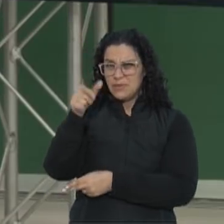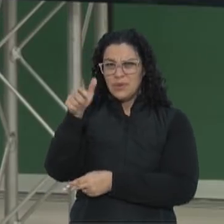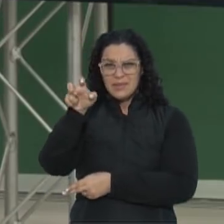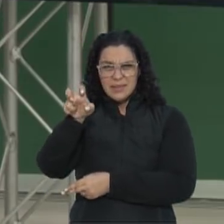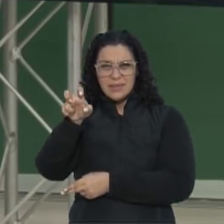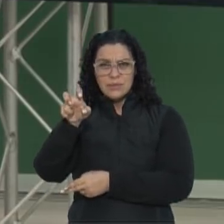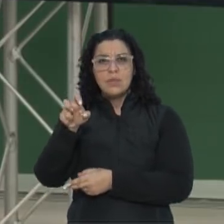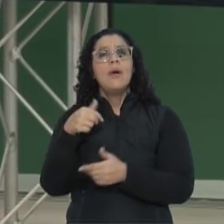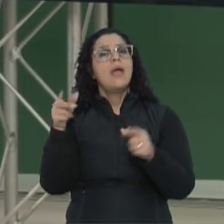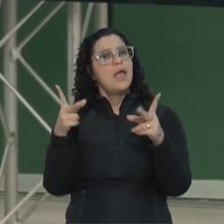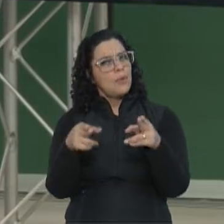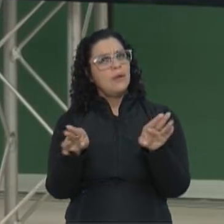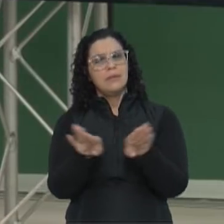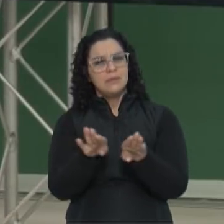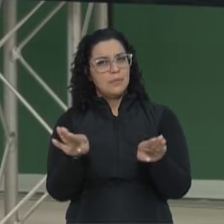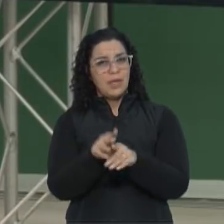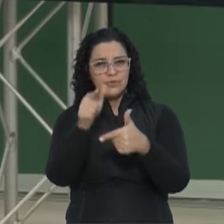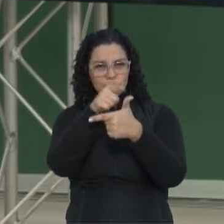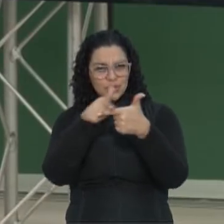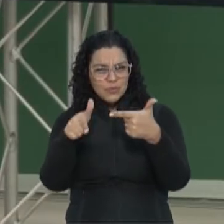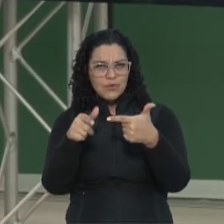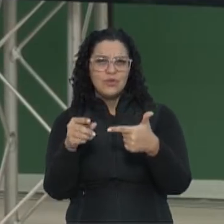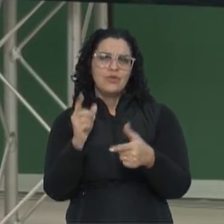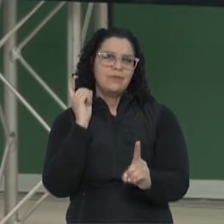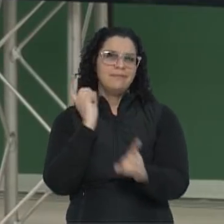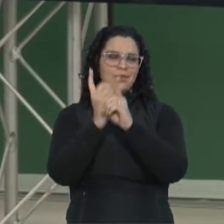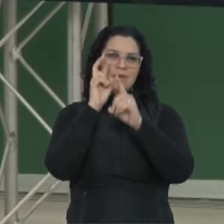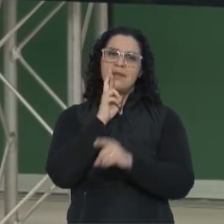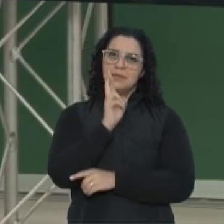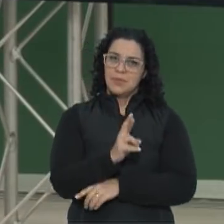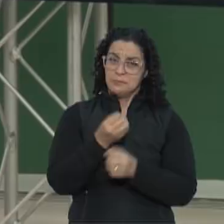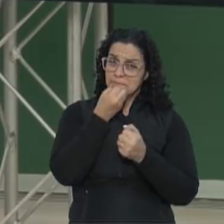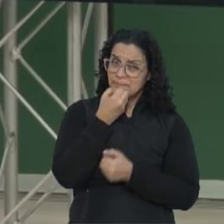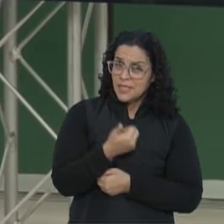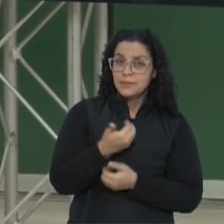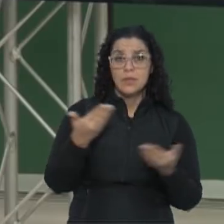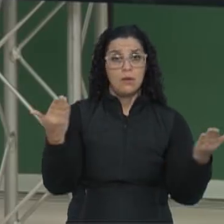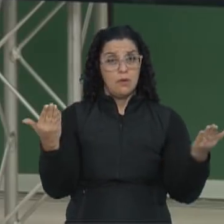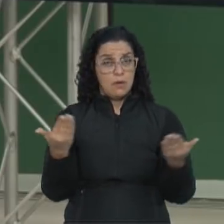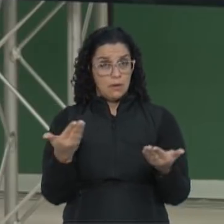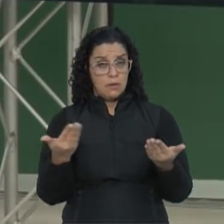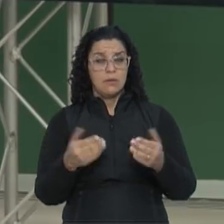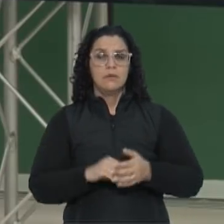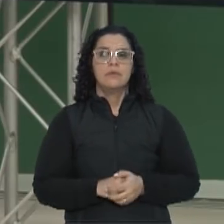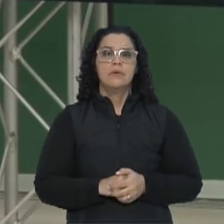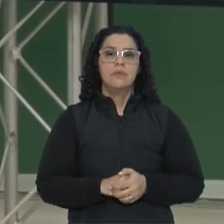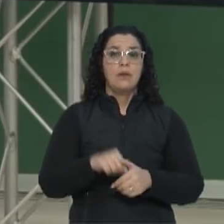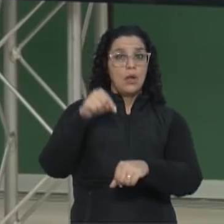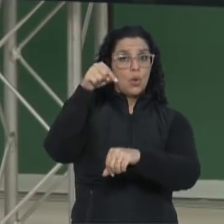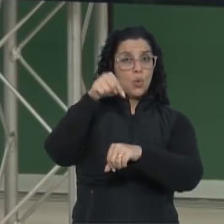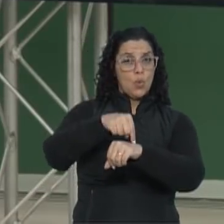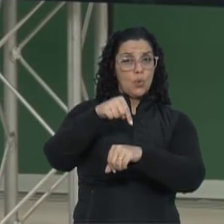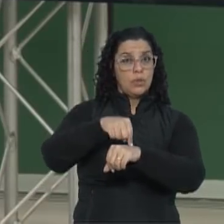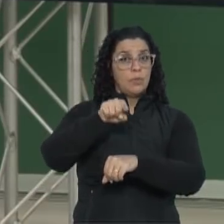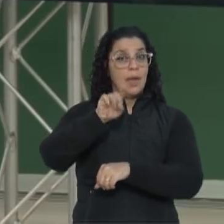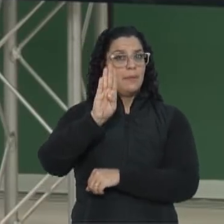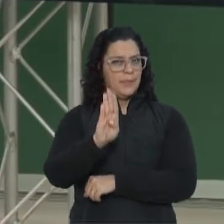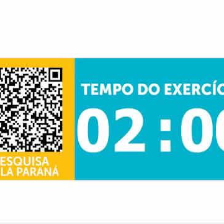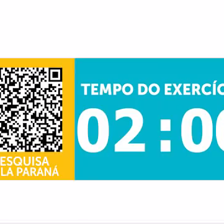só efetuar a divisão. Tudo bem? Muito bem. Com isso, um tempo aí para a letra